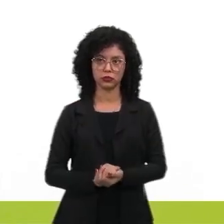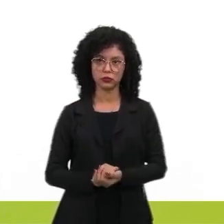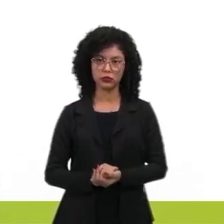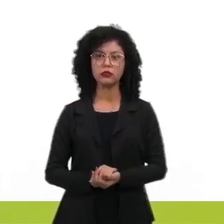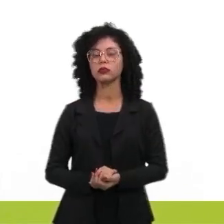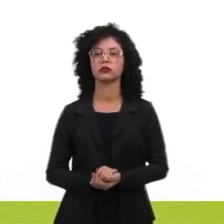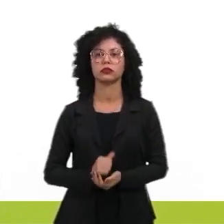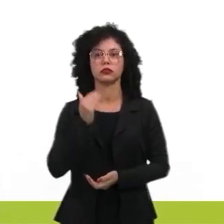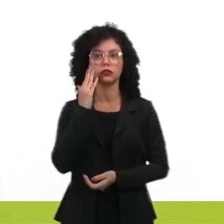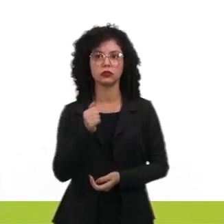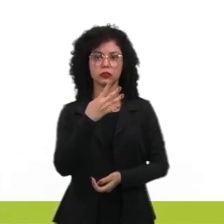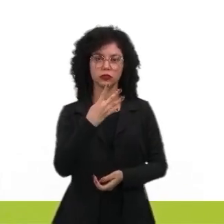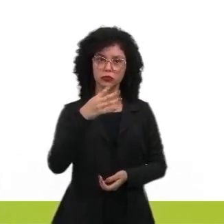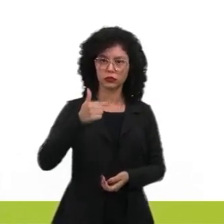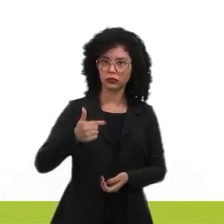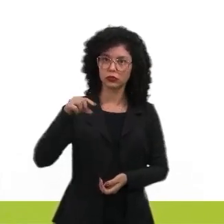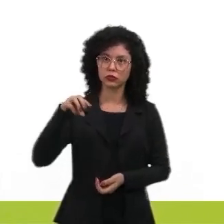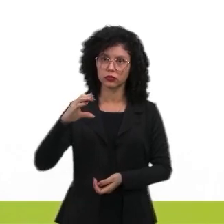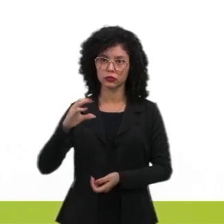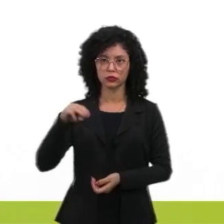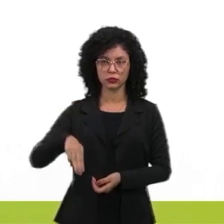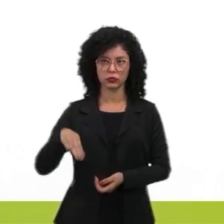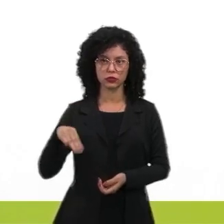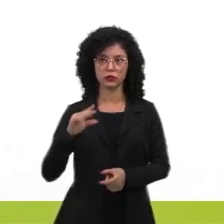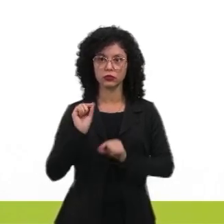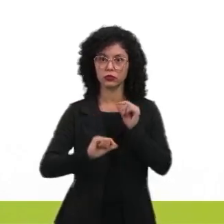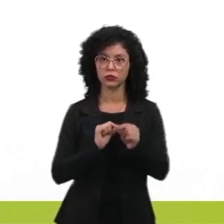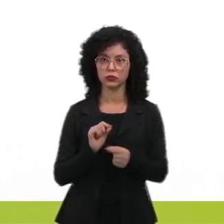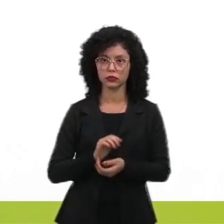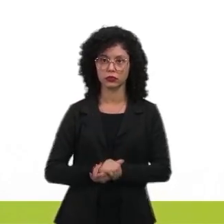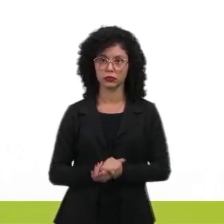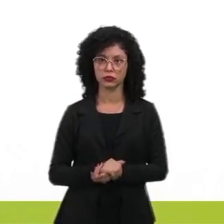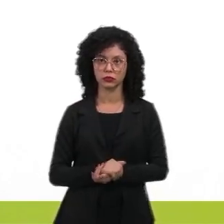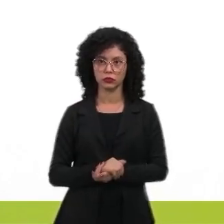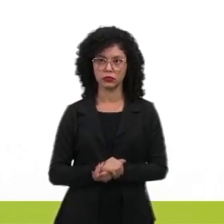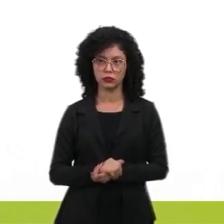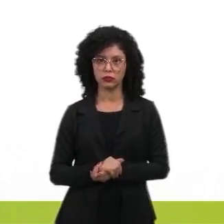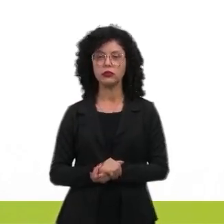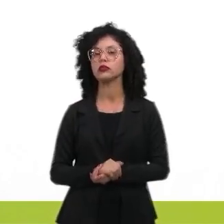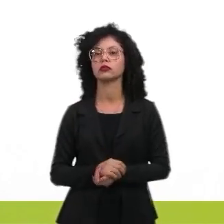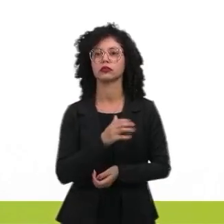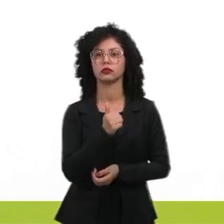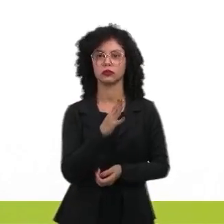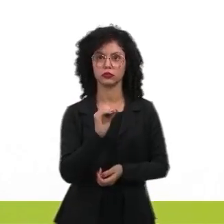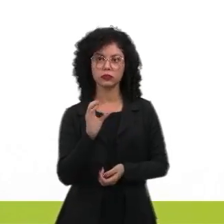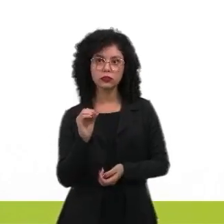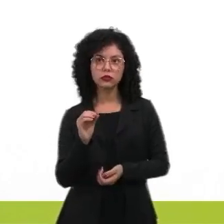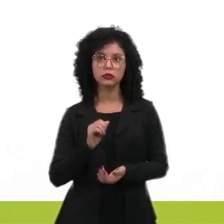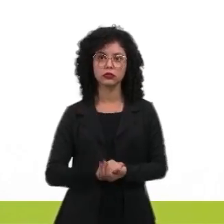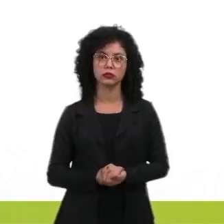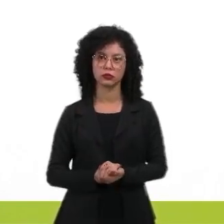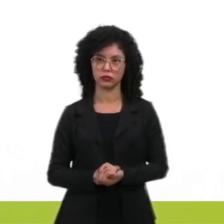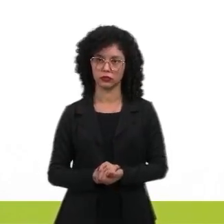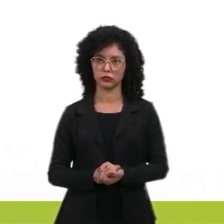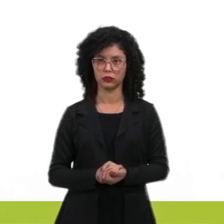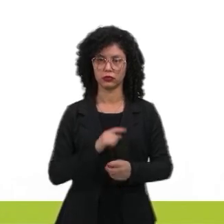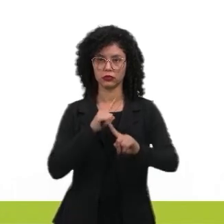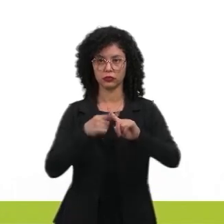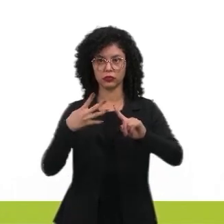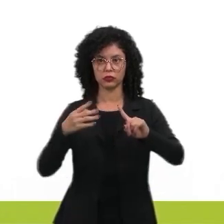bom? Sabendo que 42 metros equivale a, você tem aqui, ó, 100, né? 100